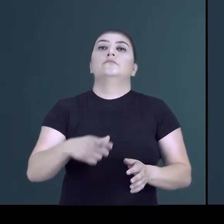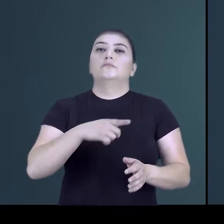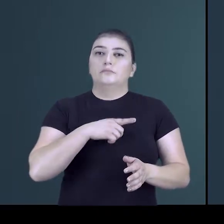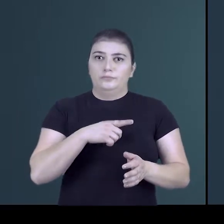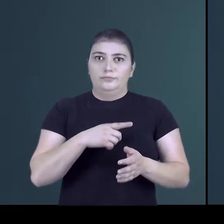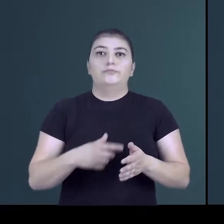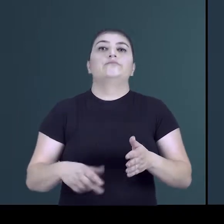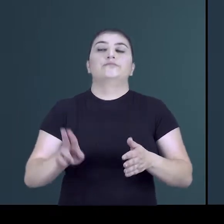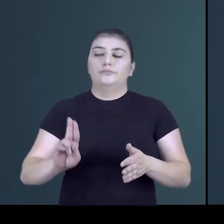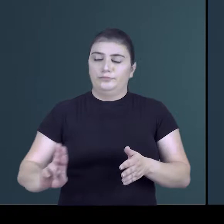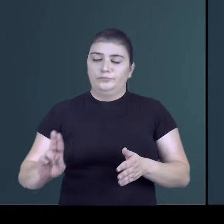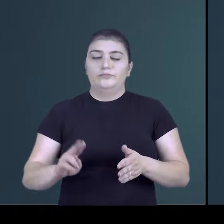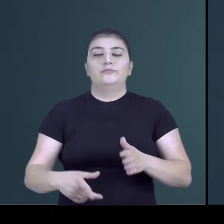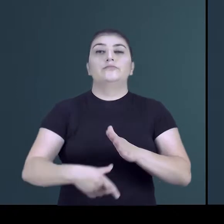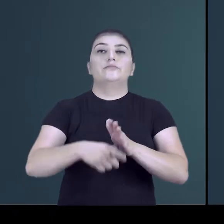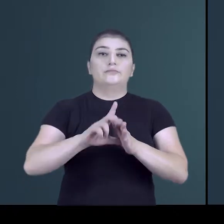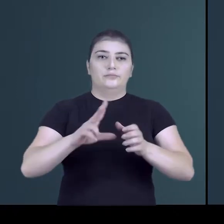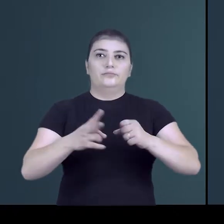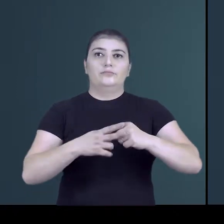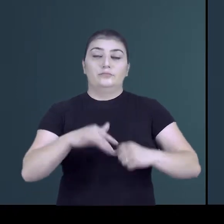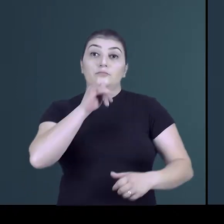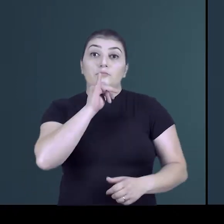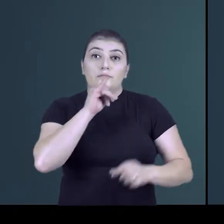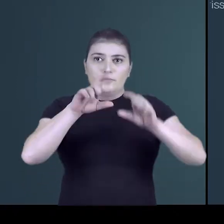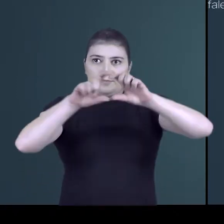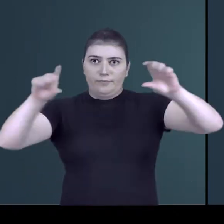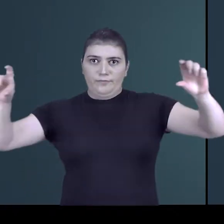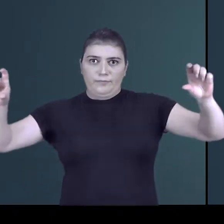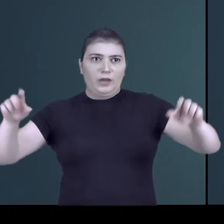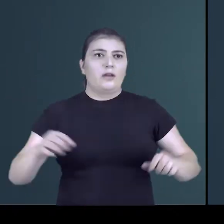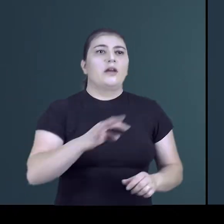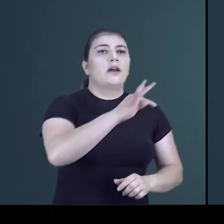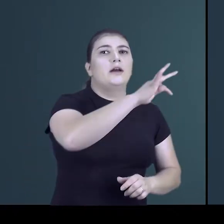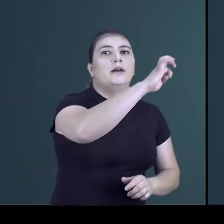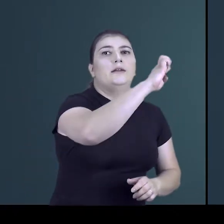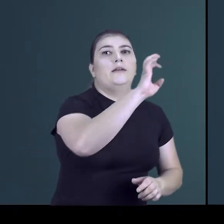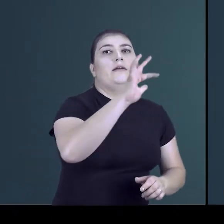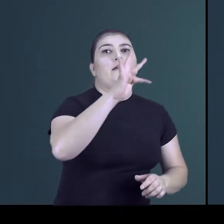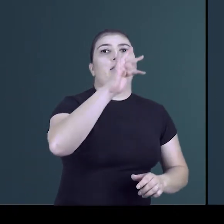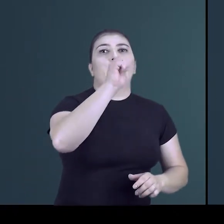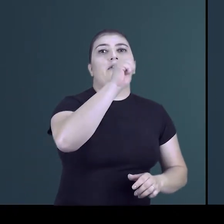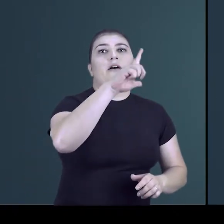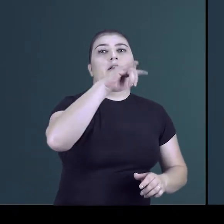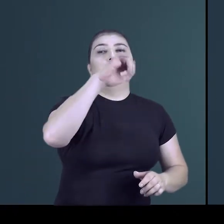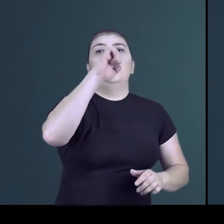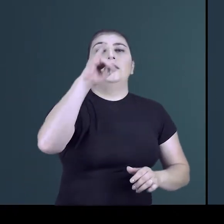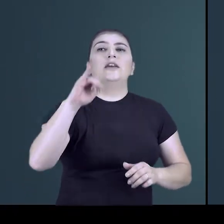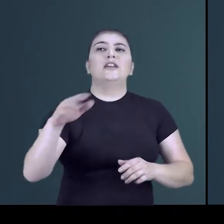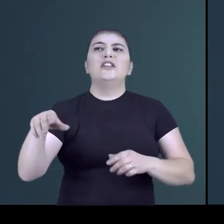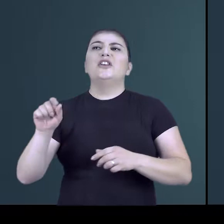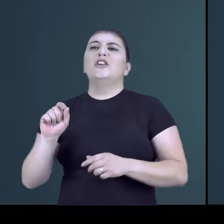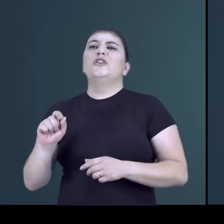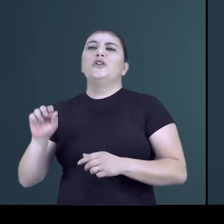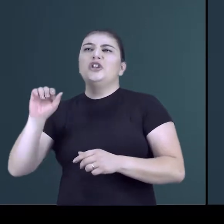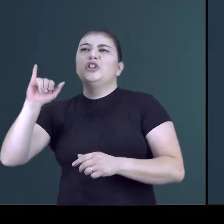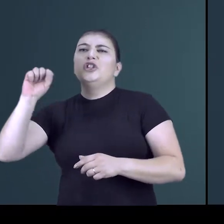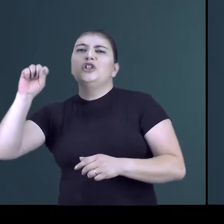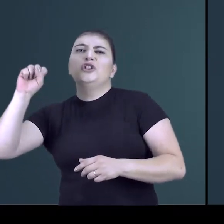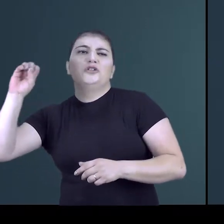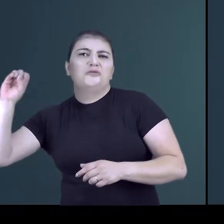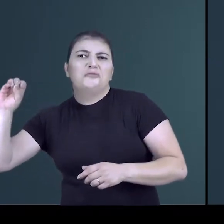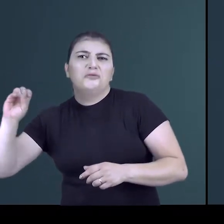vir antes do verbo. Um exemplo. Te falei sobre isso? Mas esse T não está